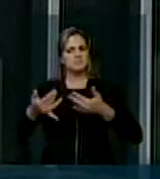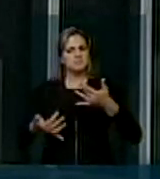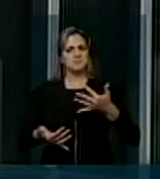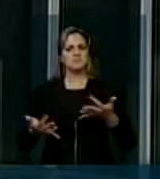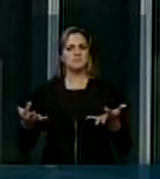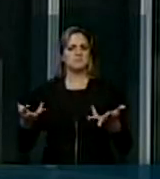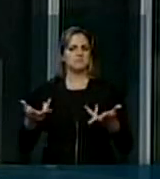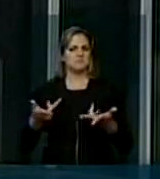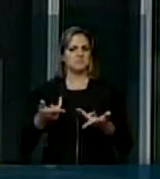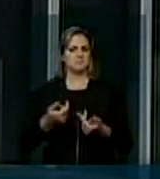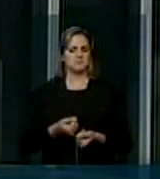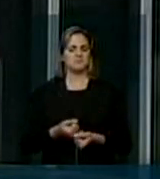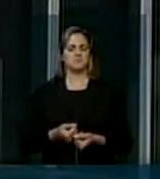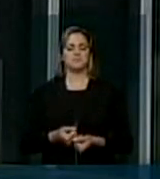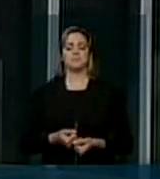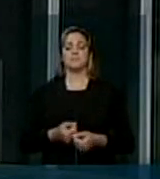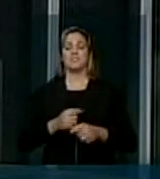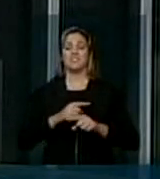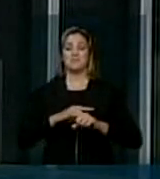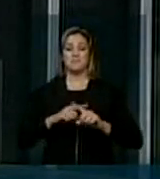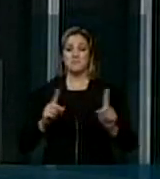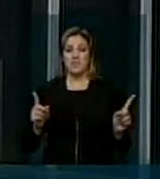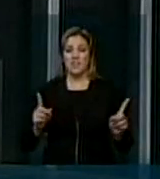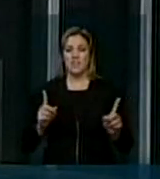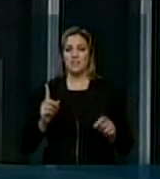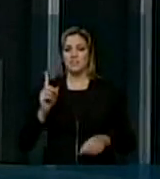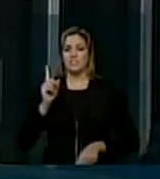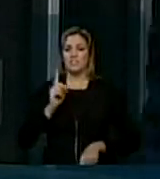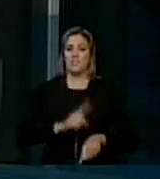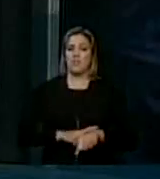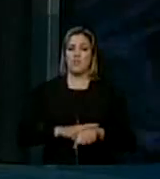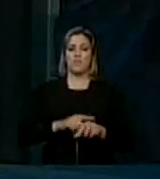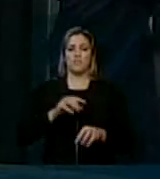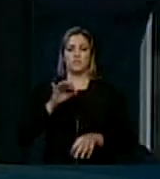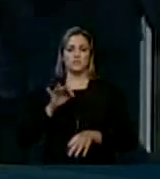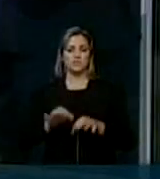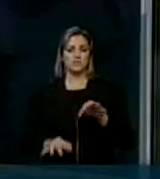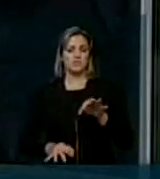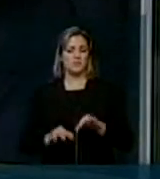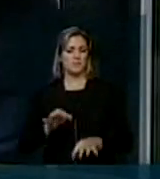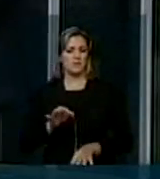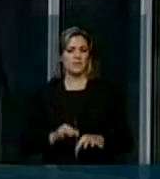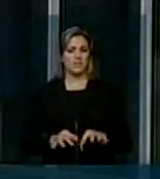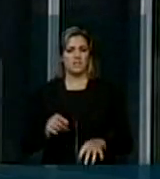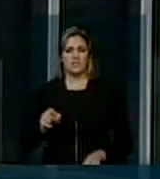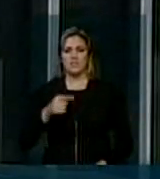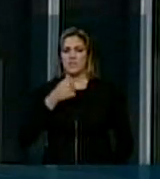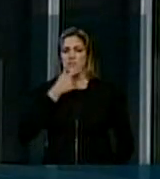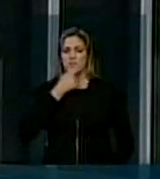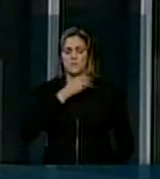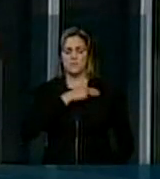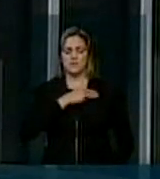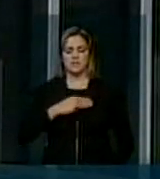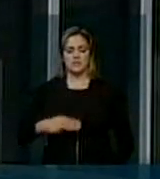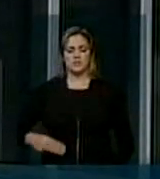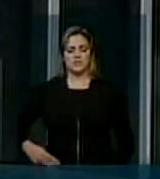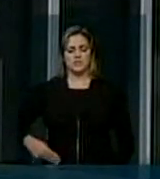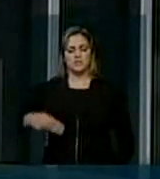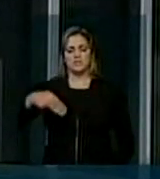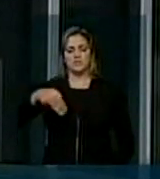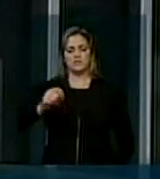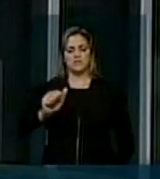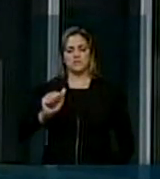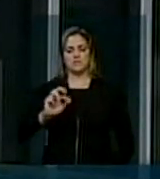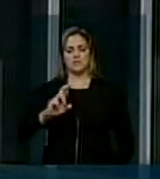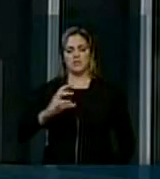enriquecer-se. Mas nesse julgamento, em especial, o ilustre ministro Marco Aurélio